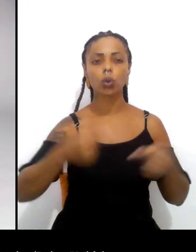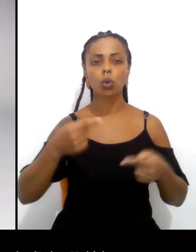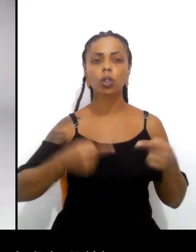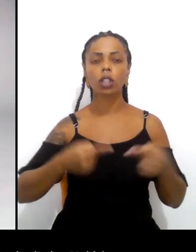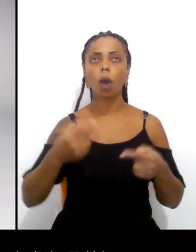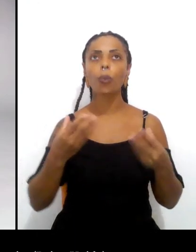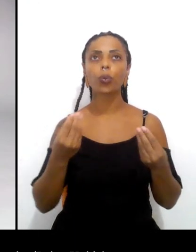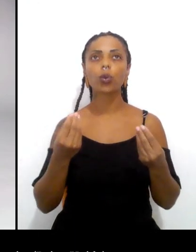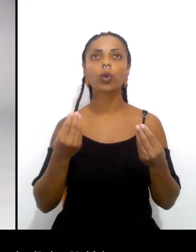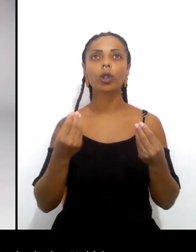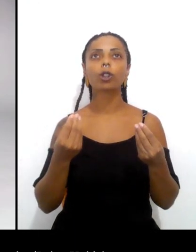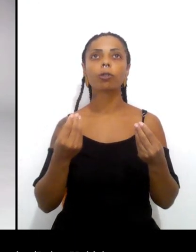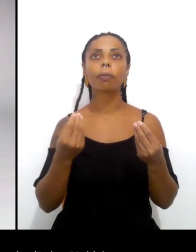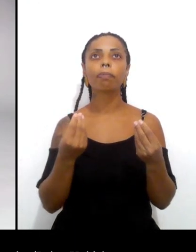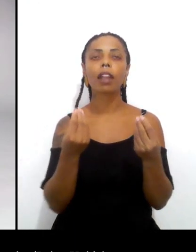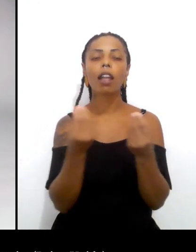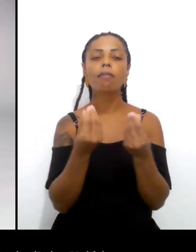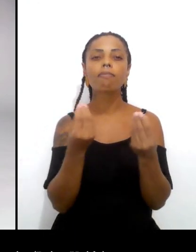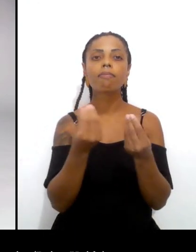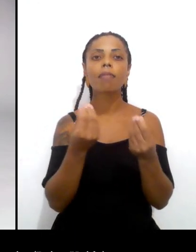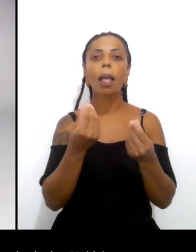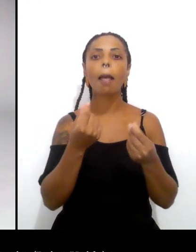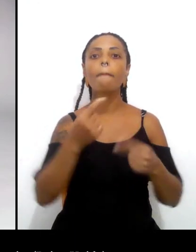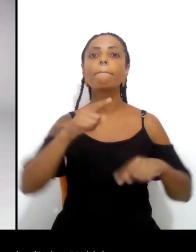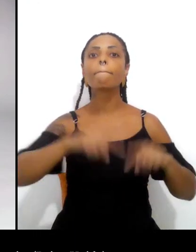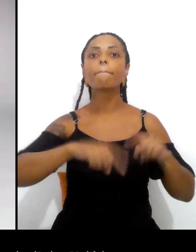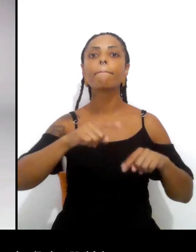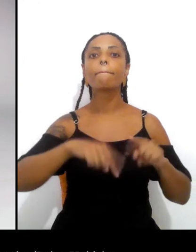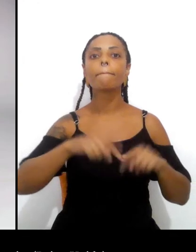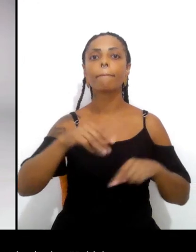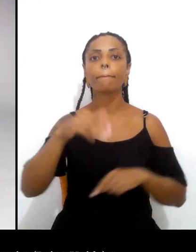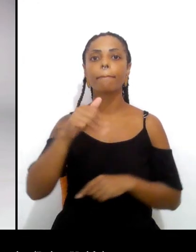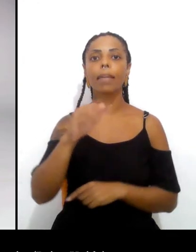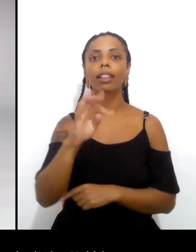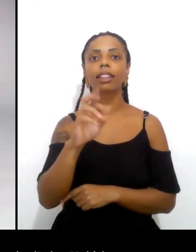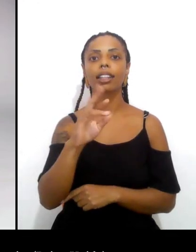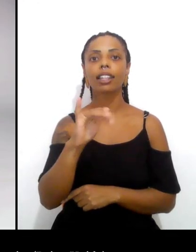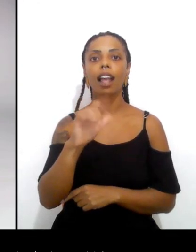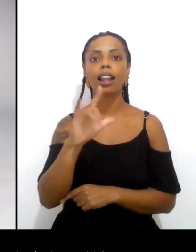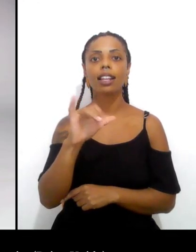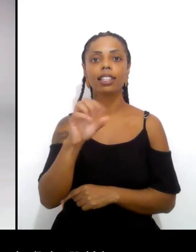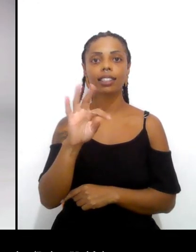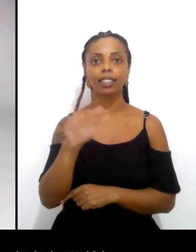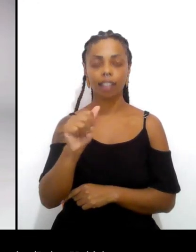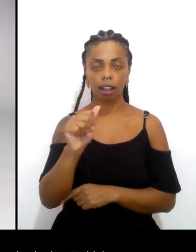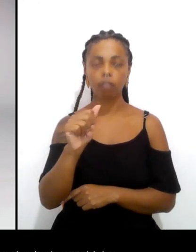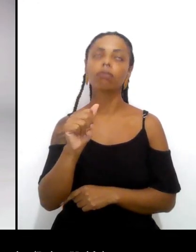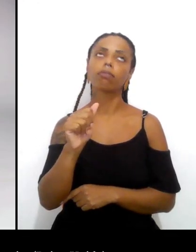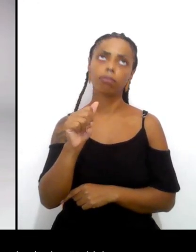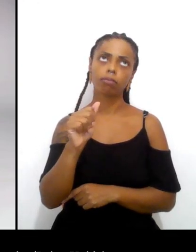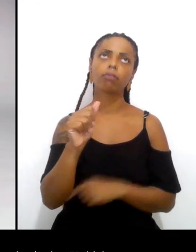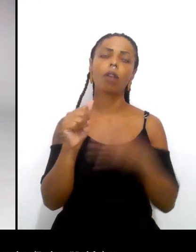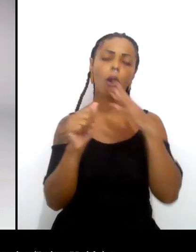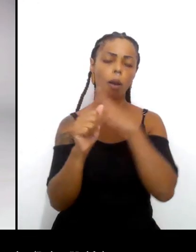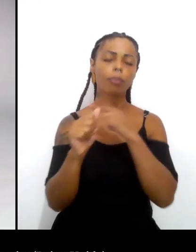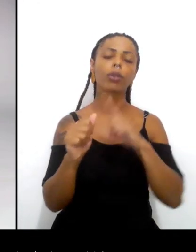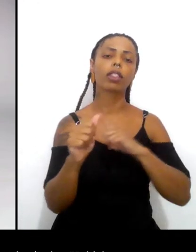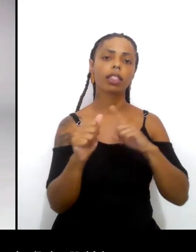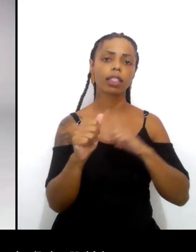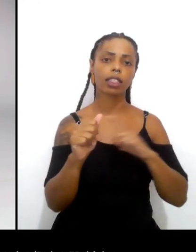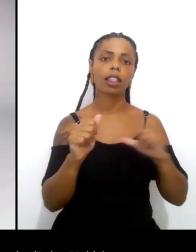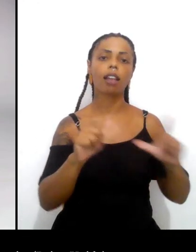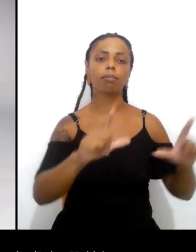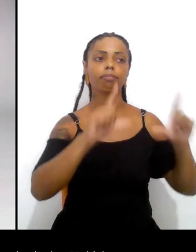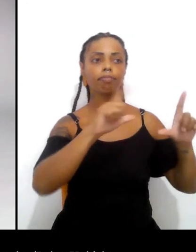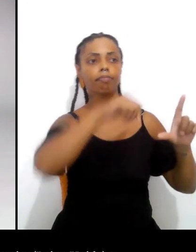materialista eu estou pensando Claro temos as pinturas de